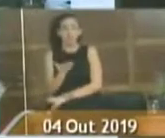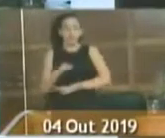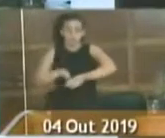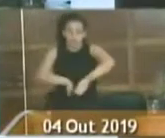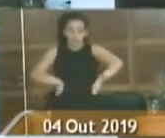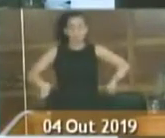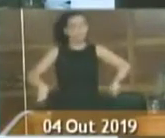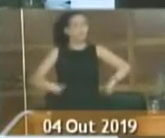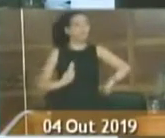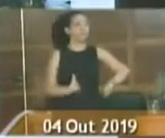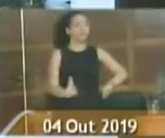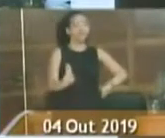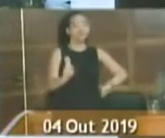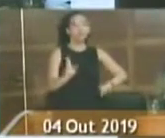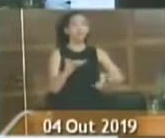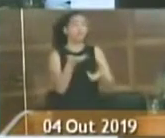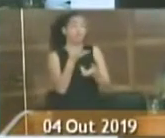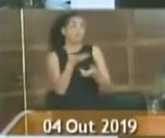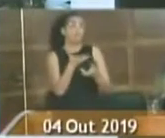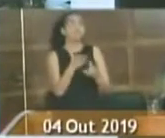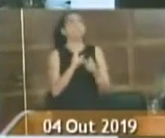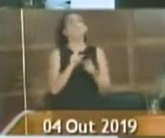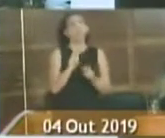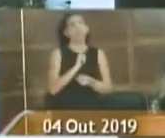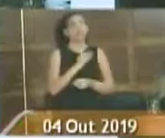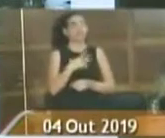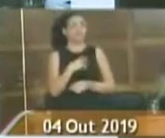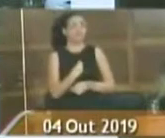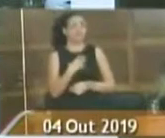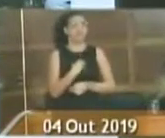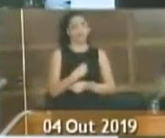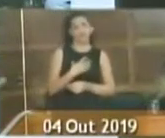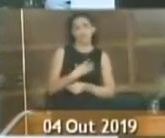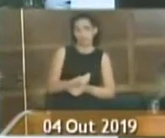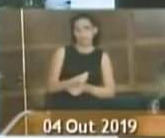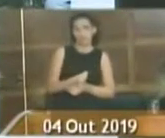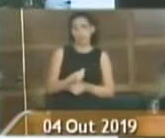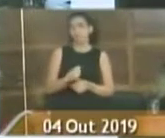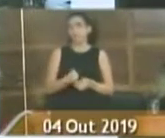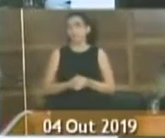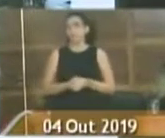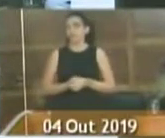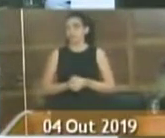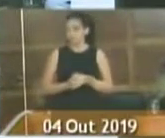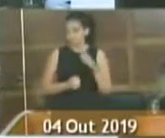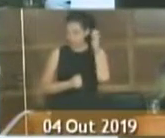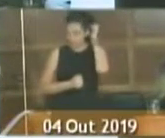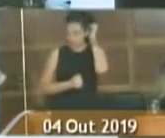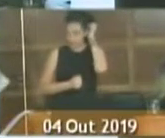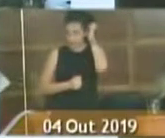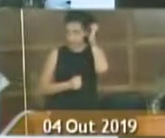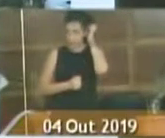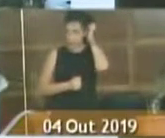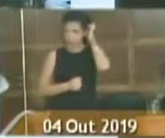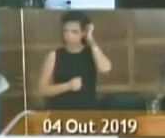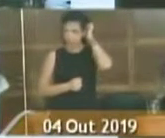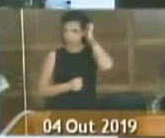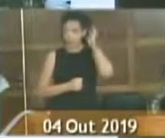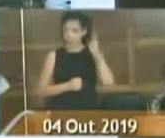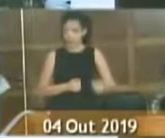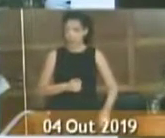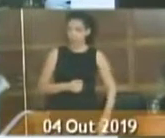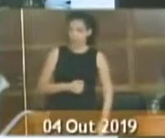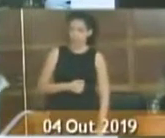animal que está na rua apresenta cio, ele vai cruzar. E vai ter os filhotes que vão acabar ficando na rua se